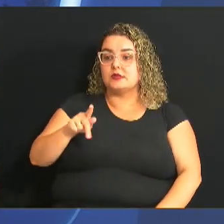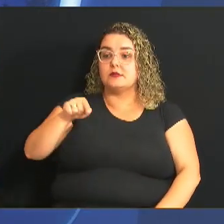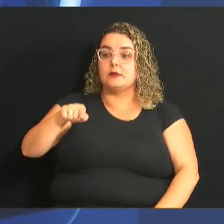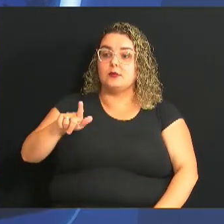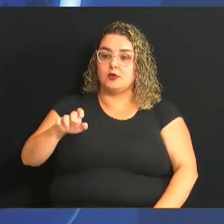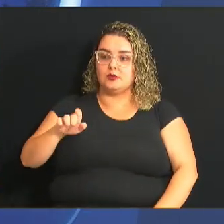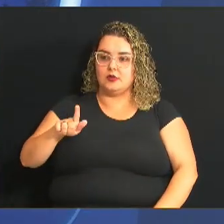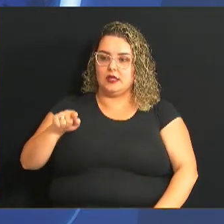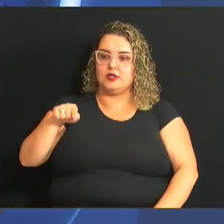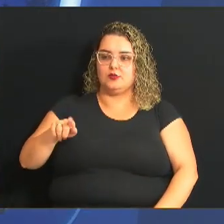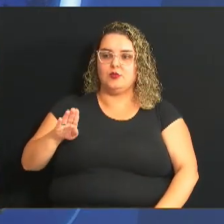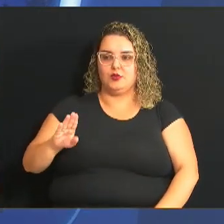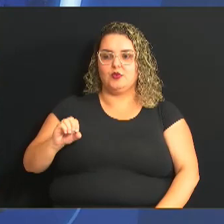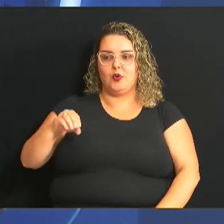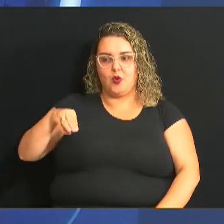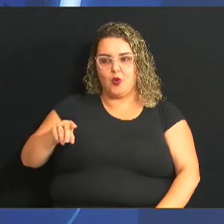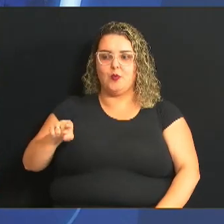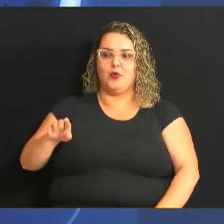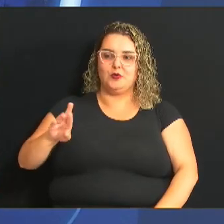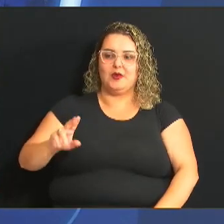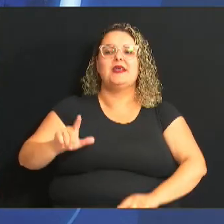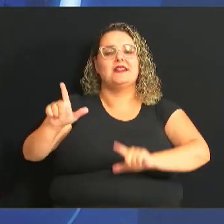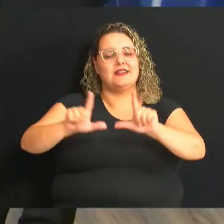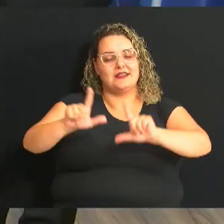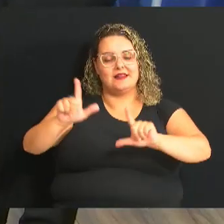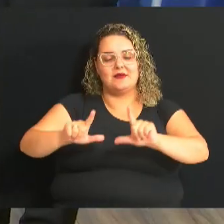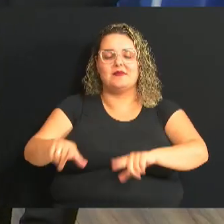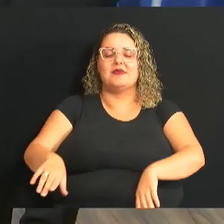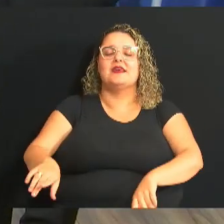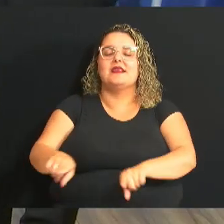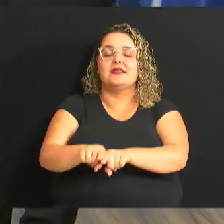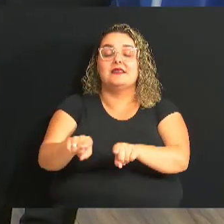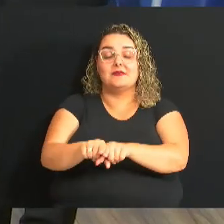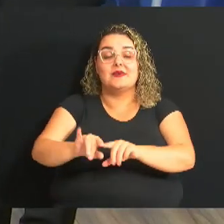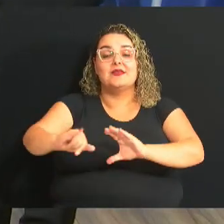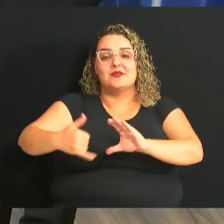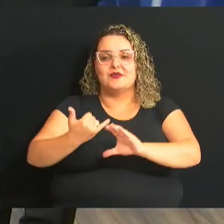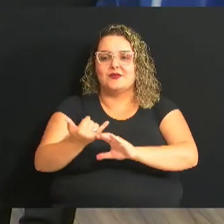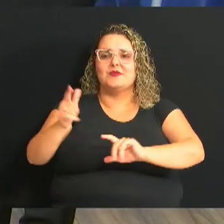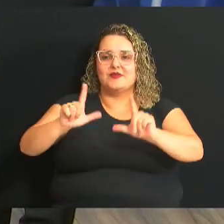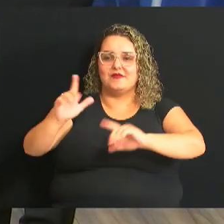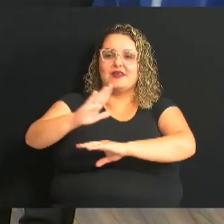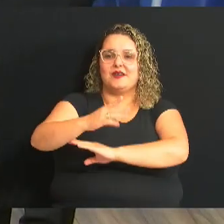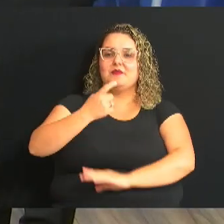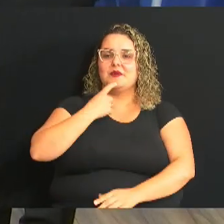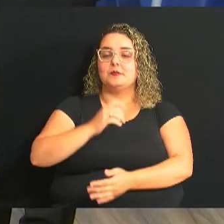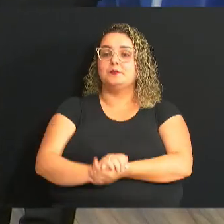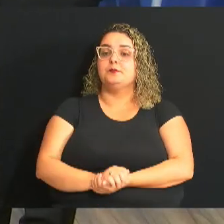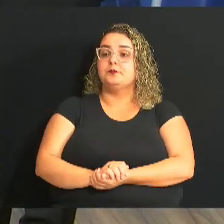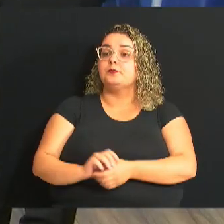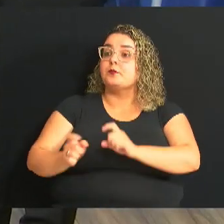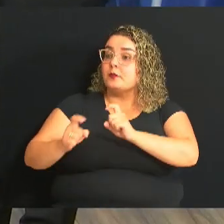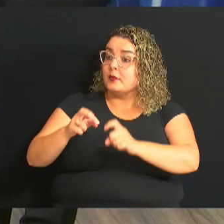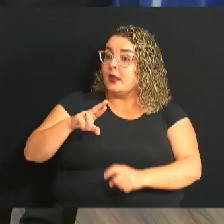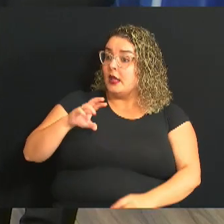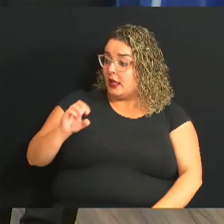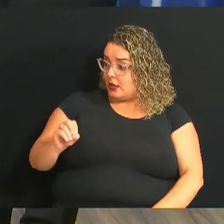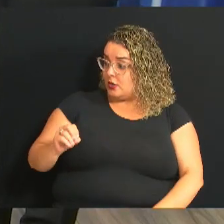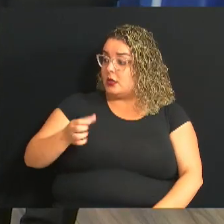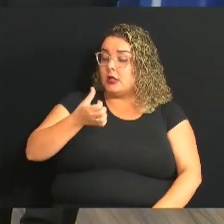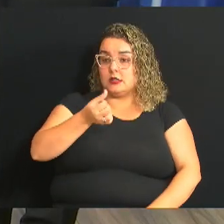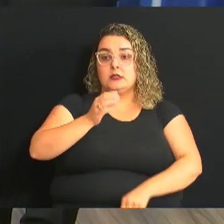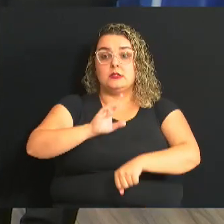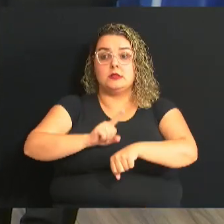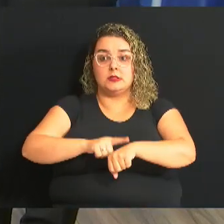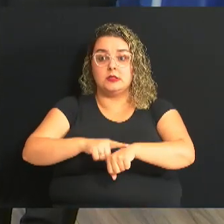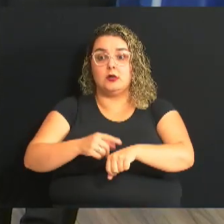campinas.sp.leg.br e, claro, no YouTube da TV Câmara Campinas. Agora, Mirna Abreu, você falou da reunião ordinária que começa às 6 horas da tarde, mas